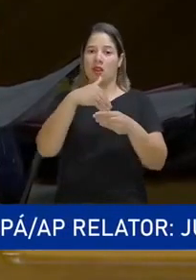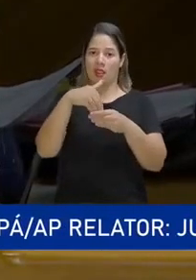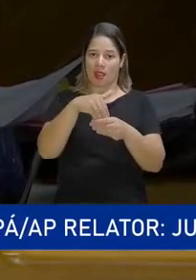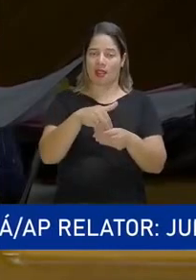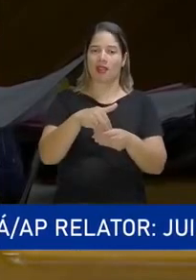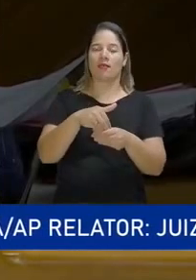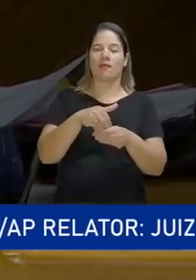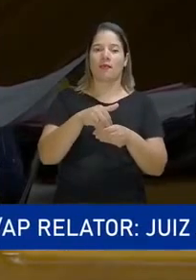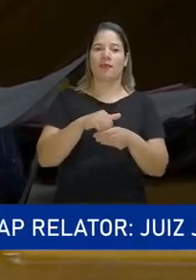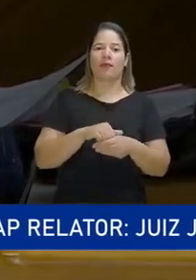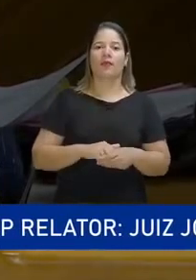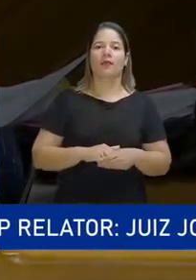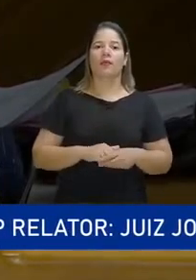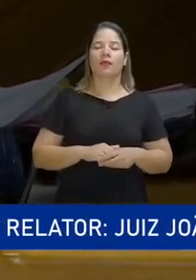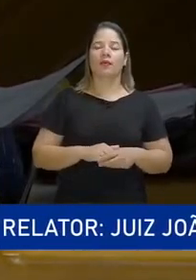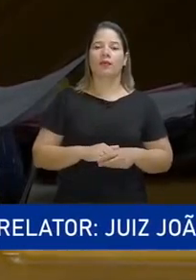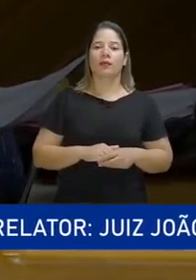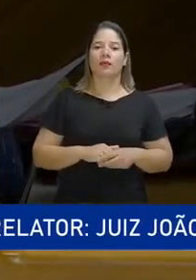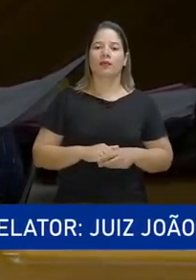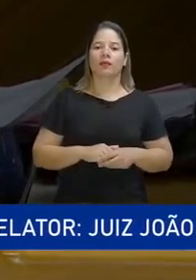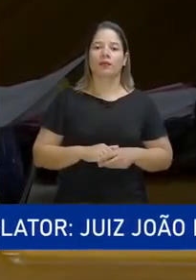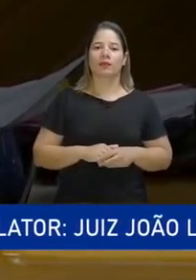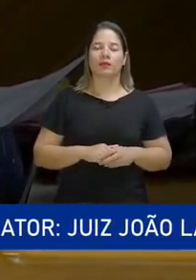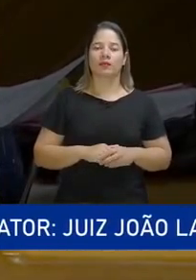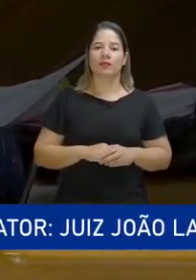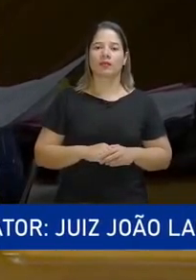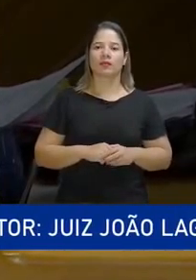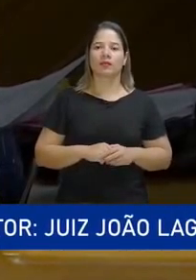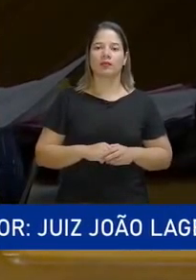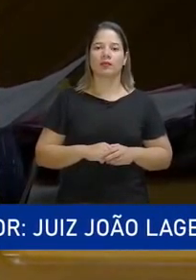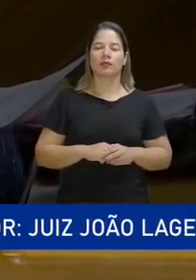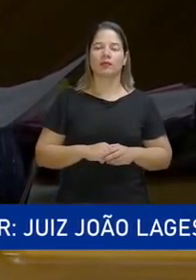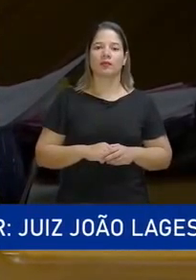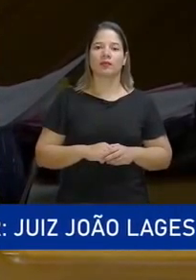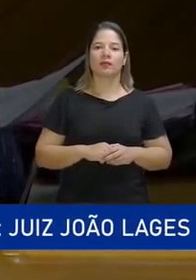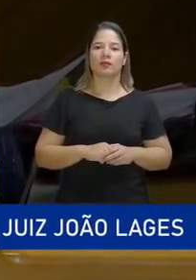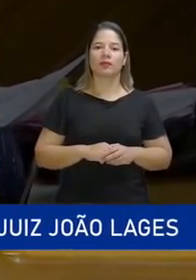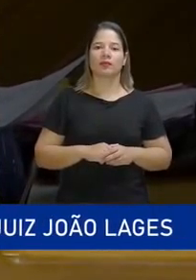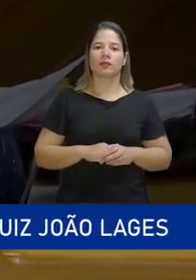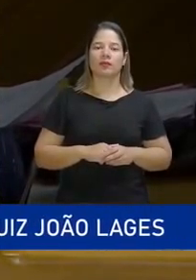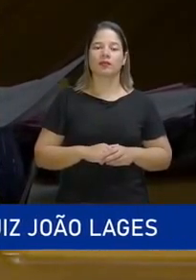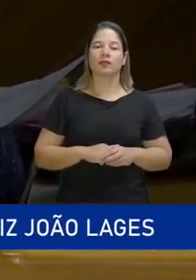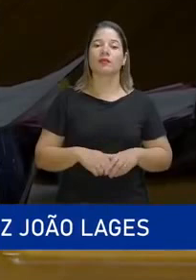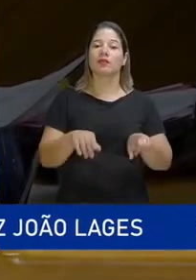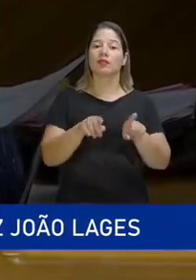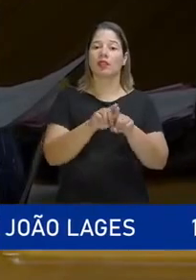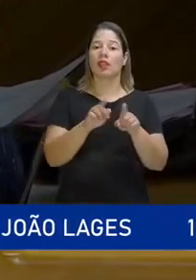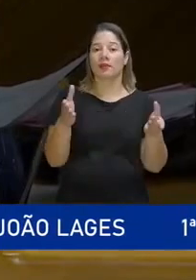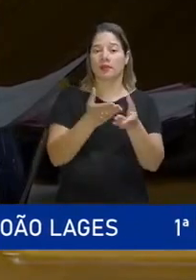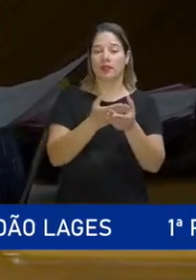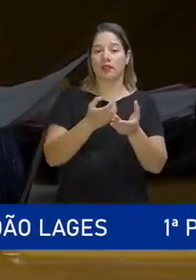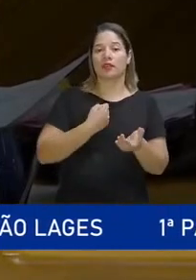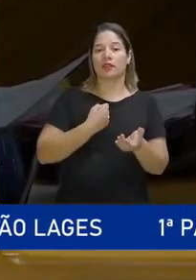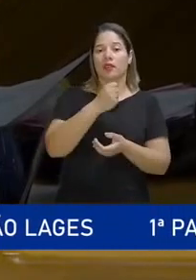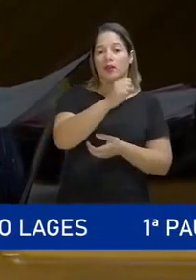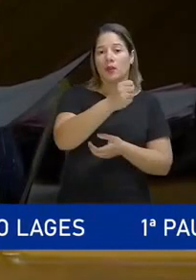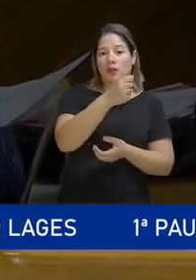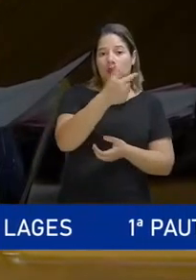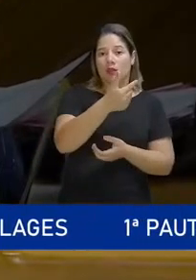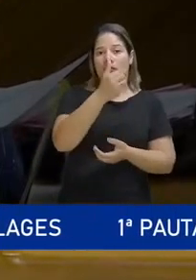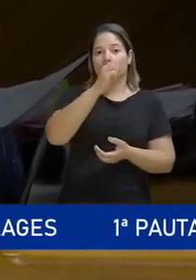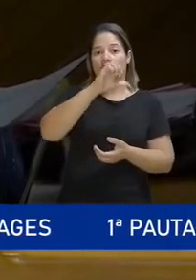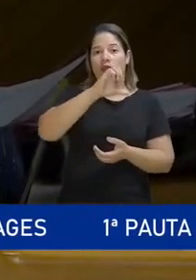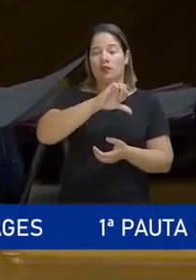que transcrevo também no corpo do voto, o acórdão proferido no processo 8292 de 2024 e